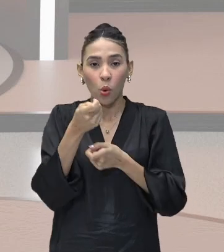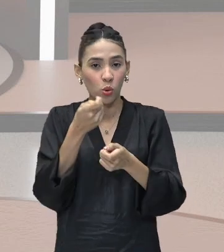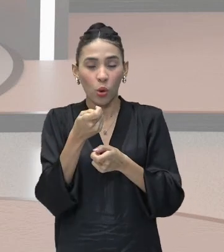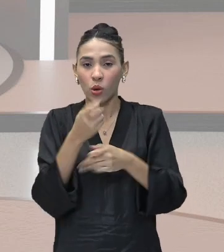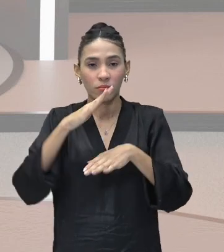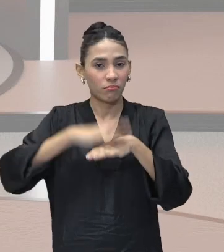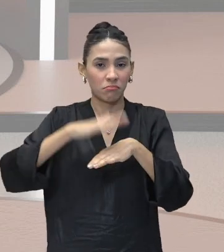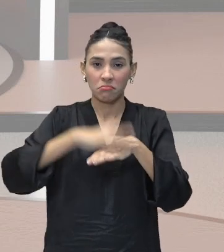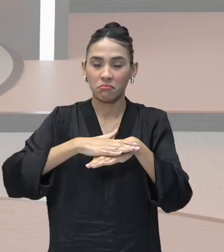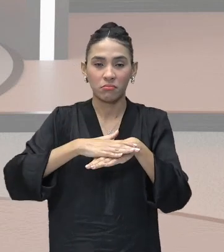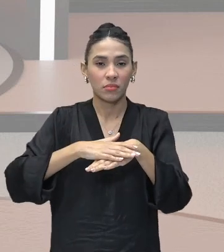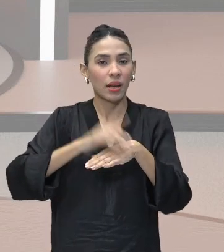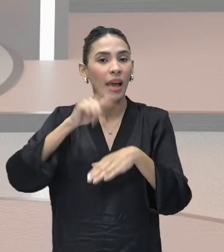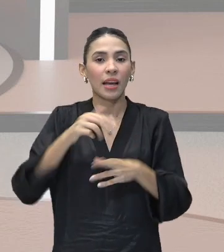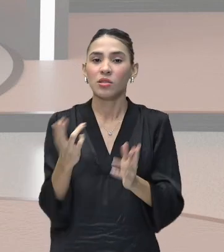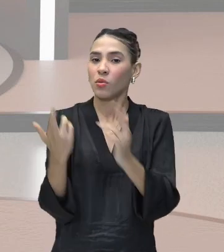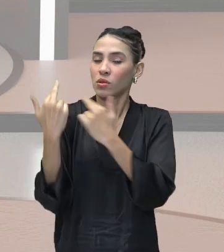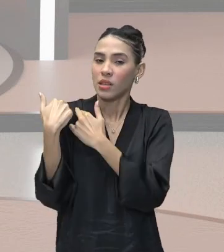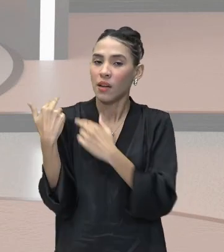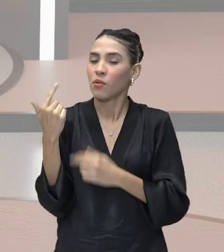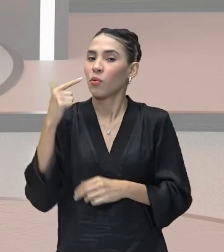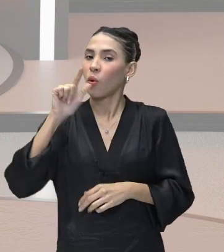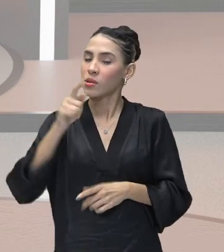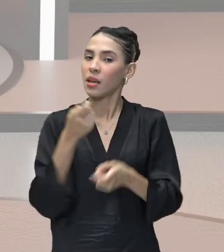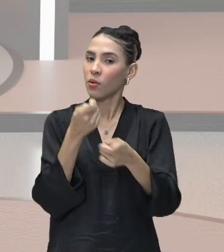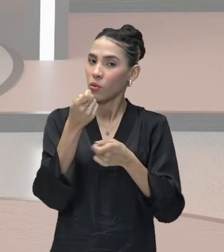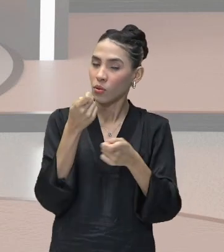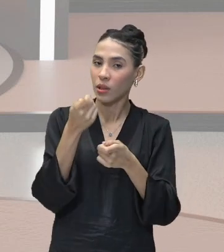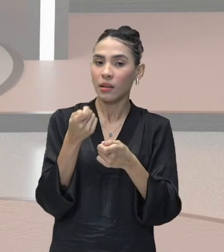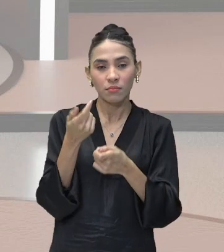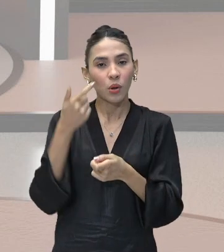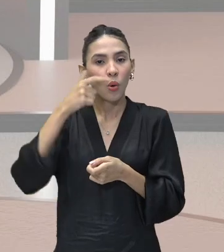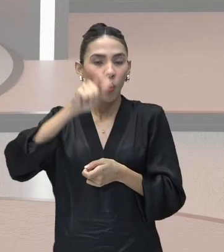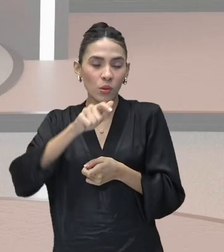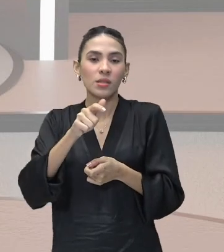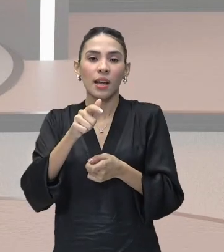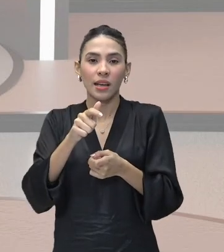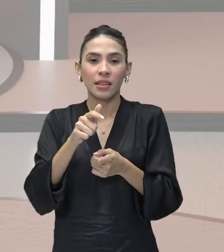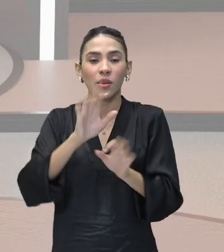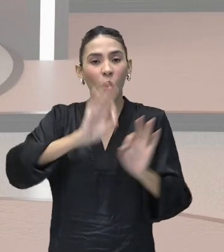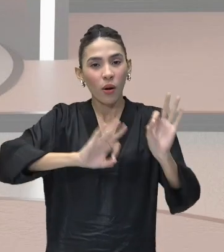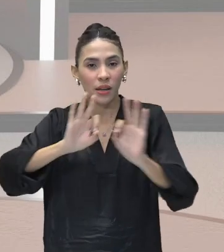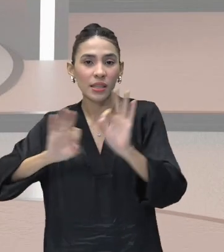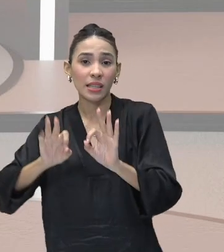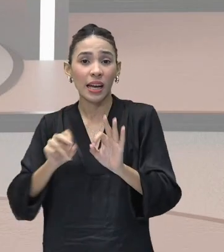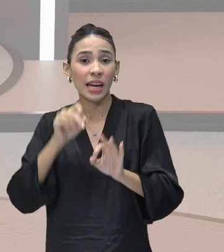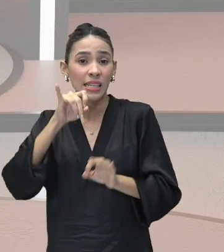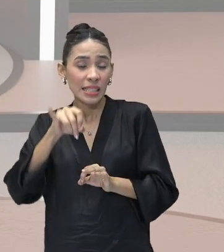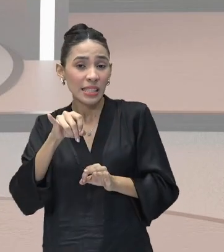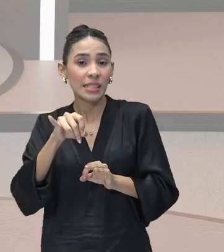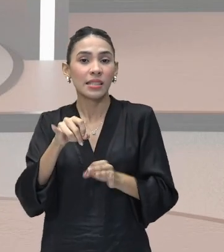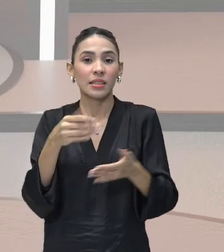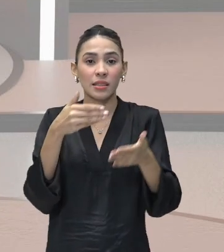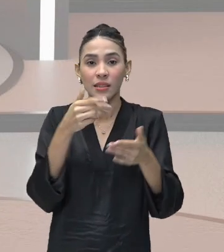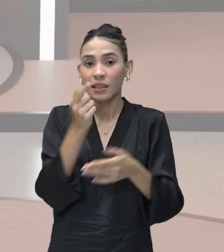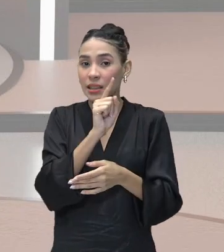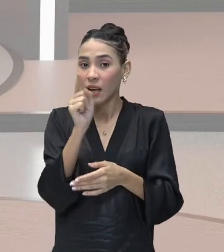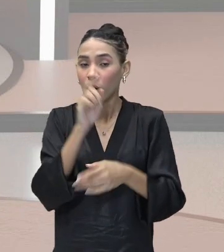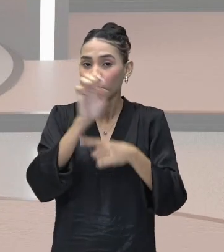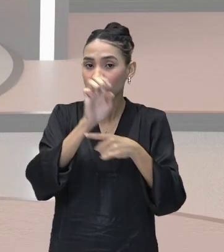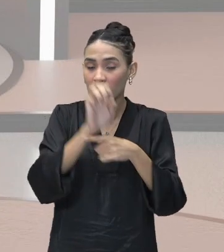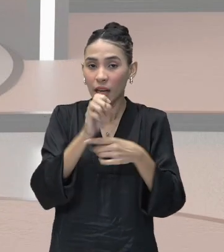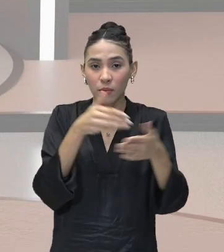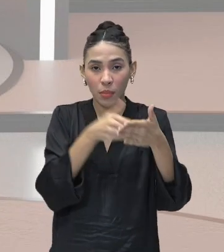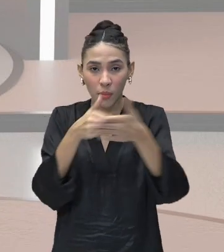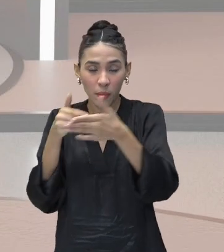é autossuficiente, ele se autogere, se a necessidade do Estado interferir na economia. Ok?